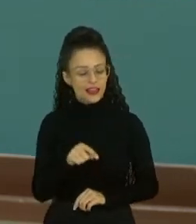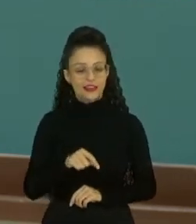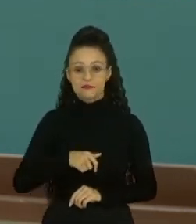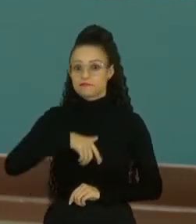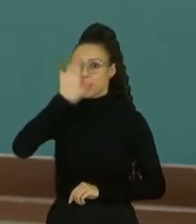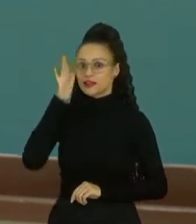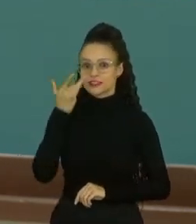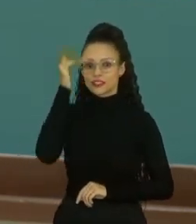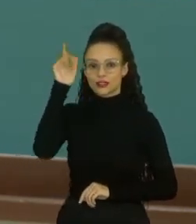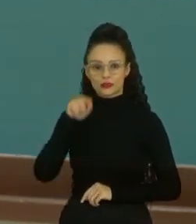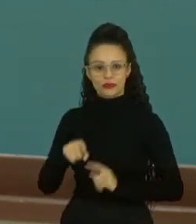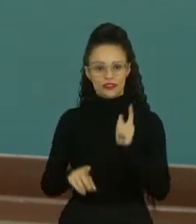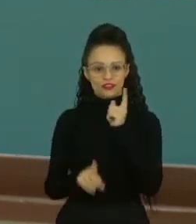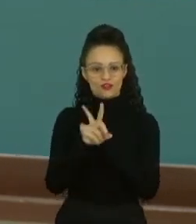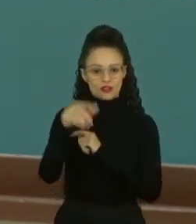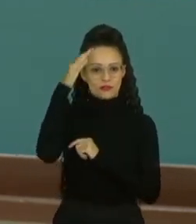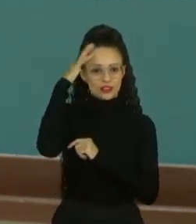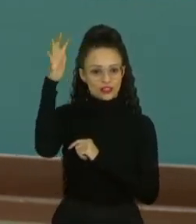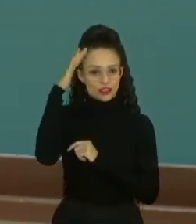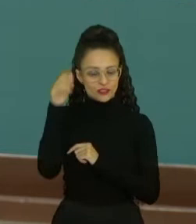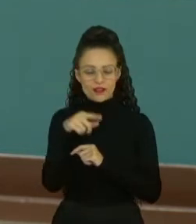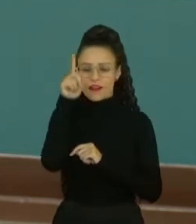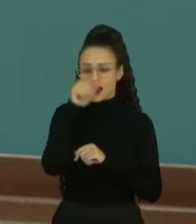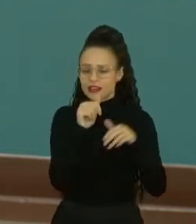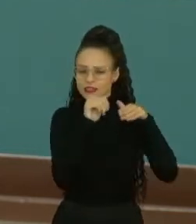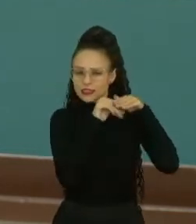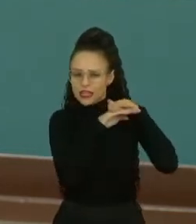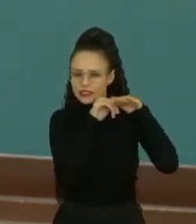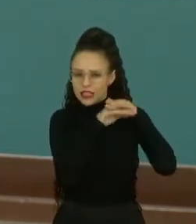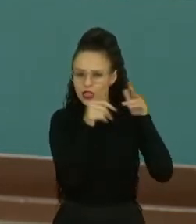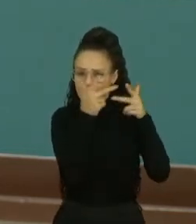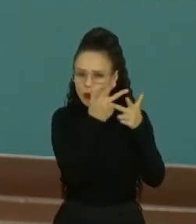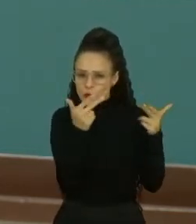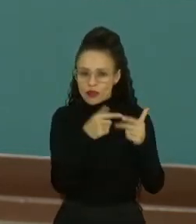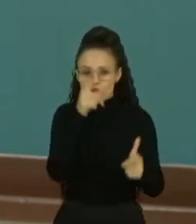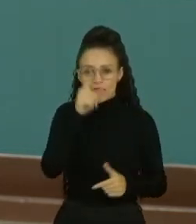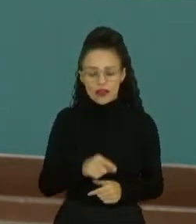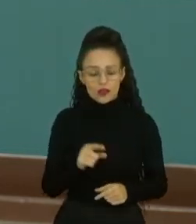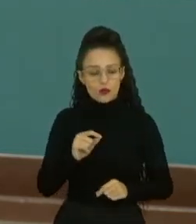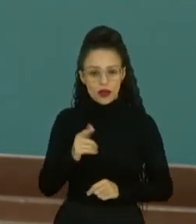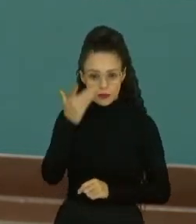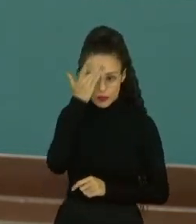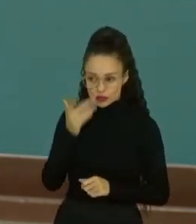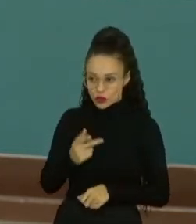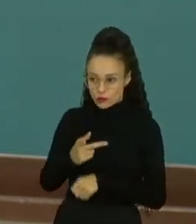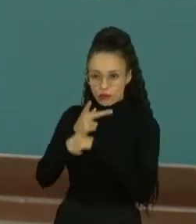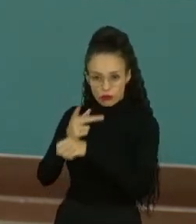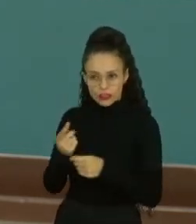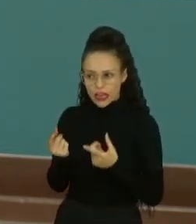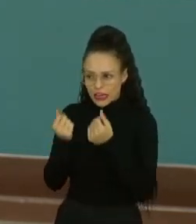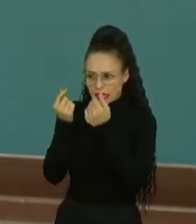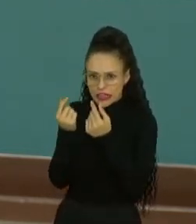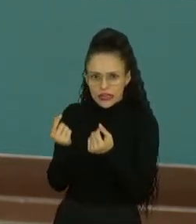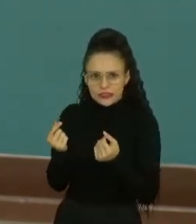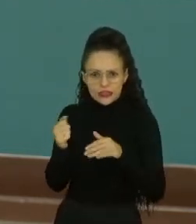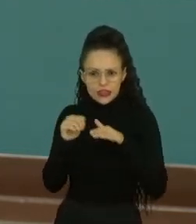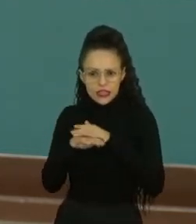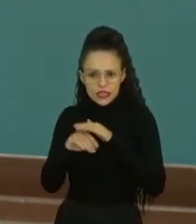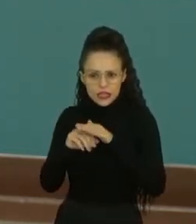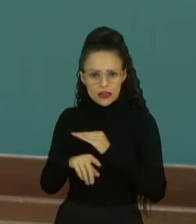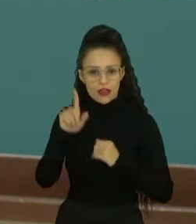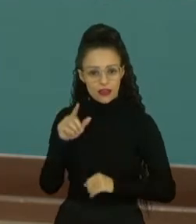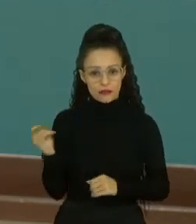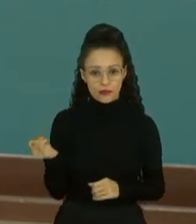maior tesouro. Então, acumular riquezas, né? As pessoas, elas buscam isso, né? E chamam isso de